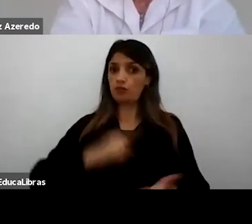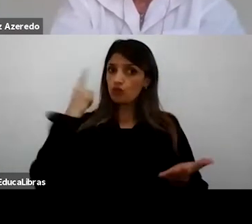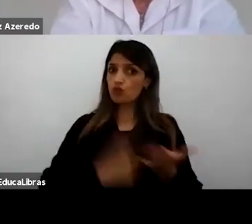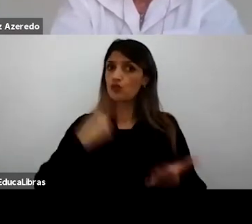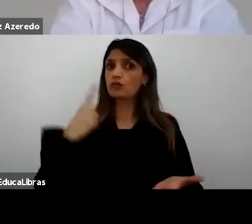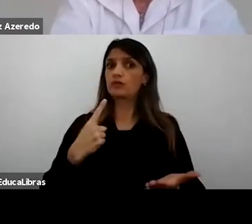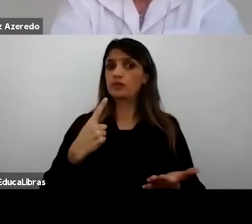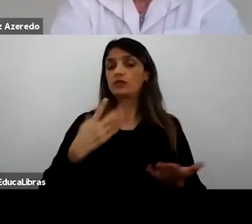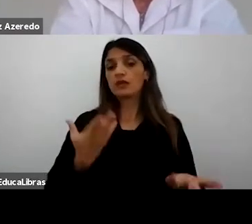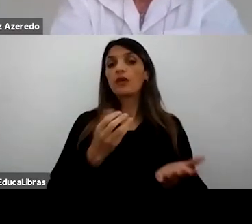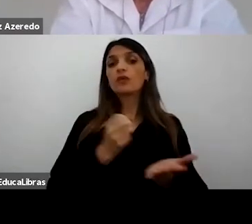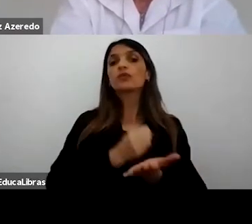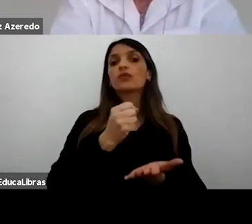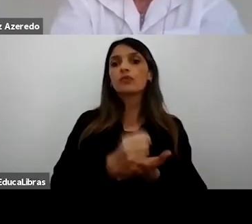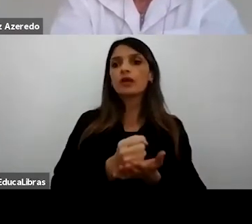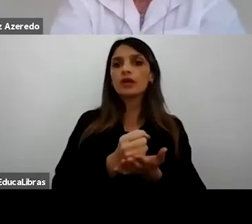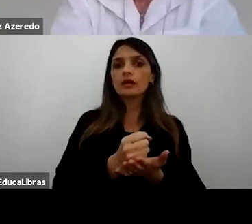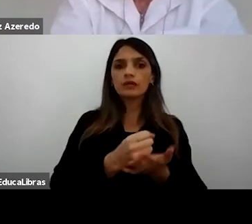percepção, assim, de que